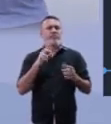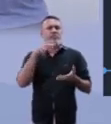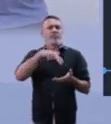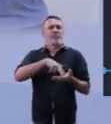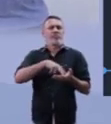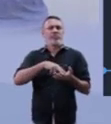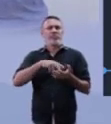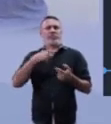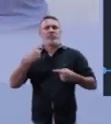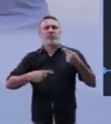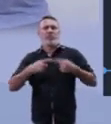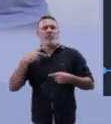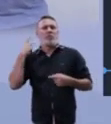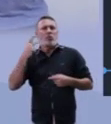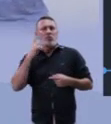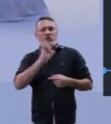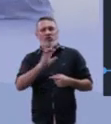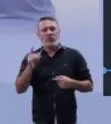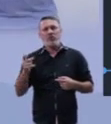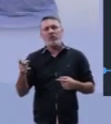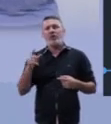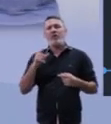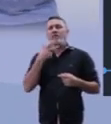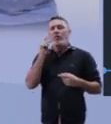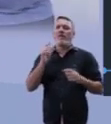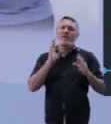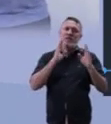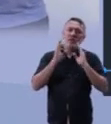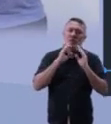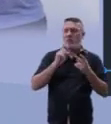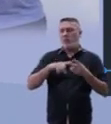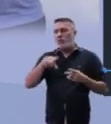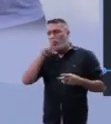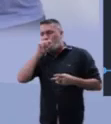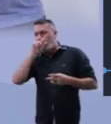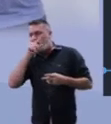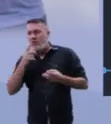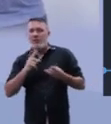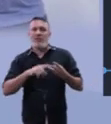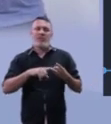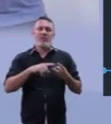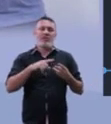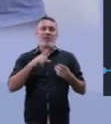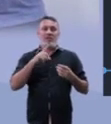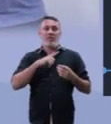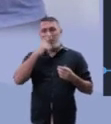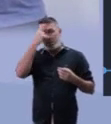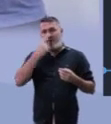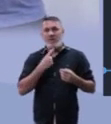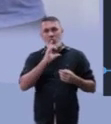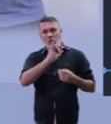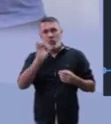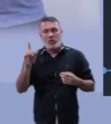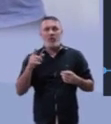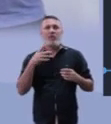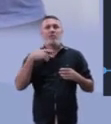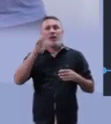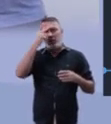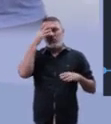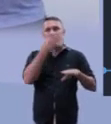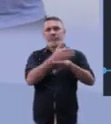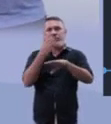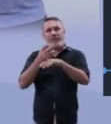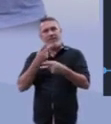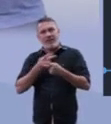aspectos de posicionamento político do indivíduo. Aí ali ele cita o Facebook, o Twitter, né? Traça o perfil dos usuários com base nas